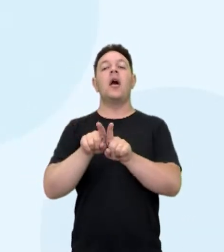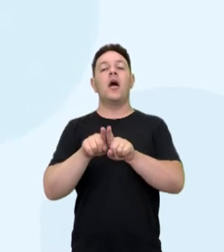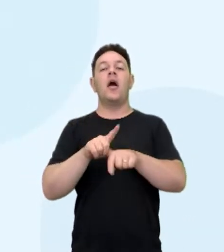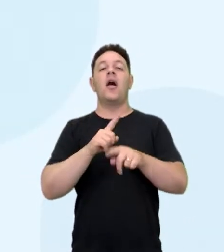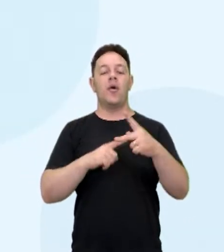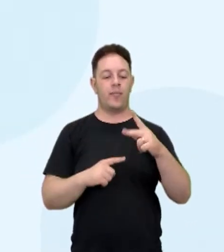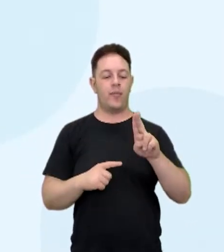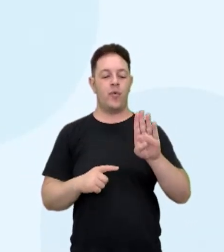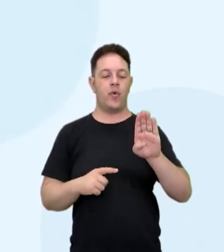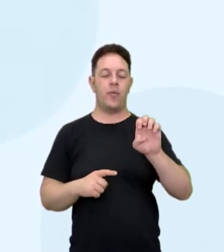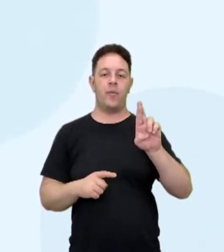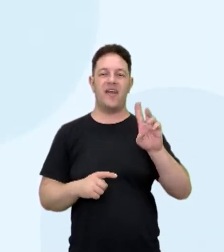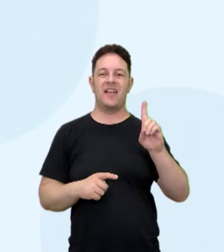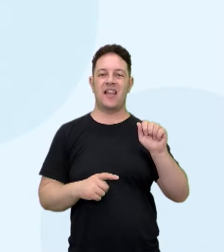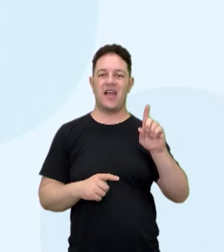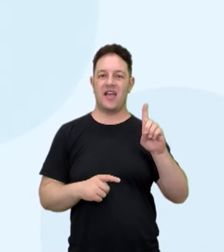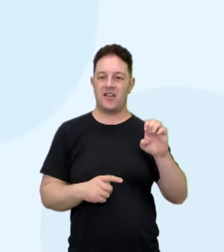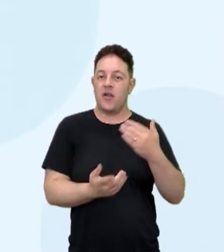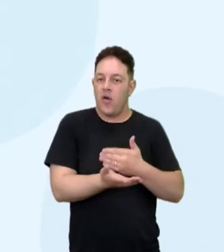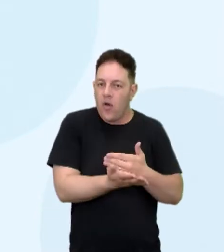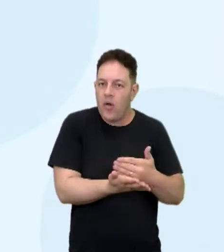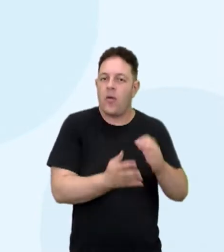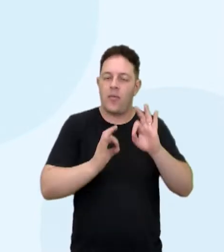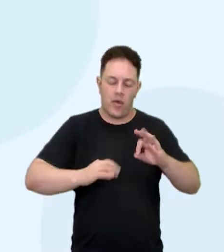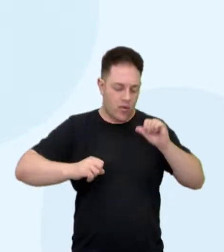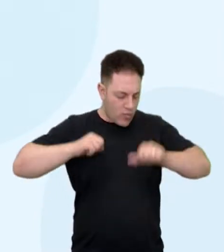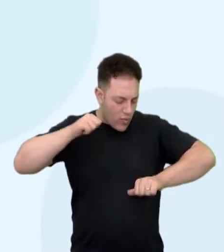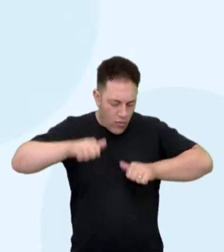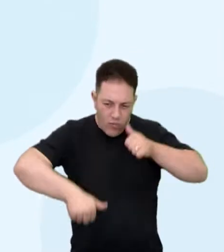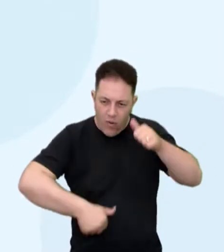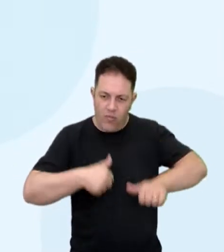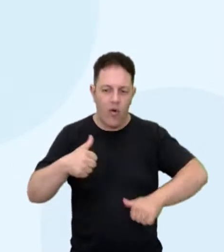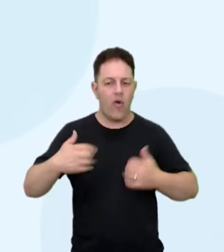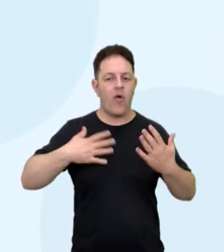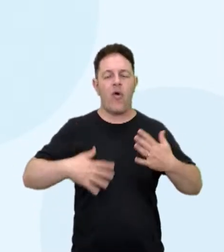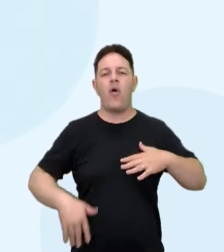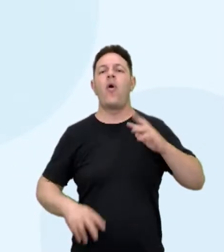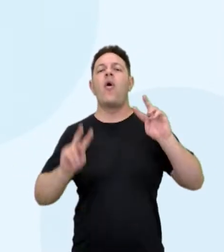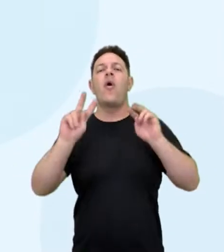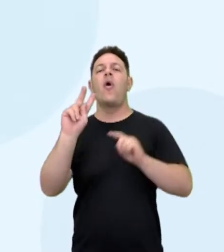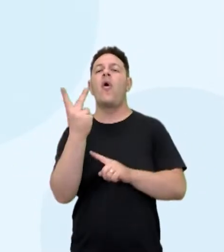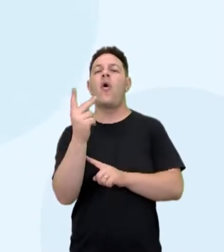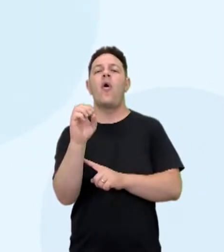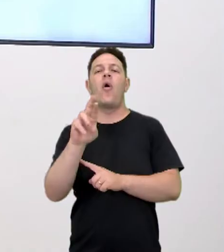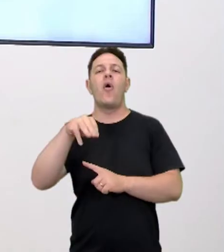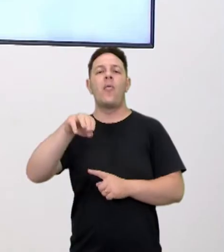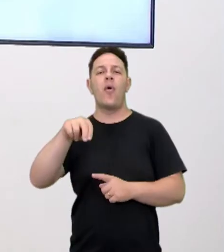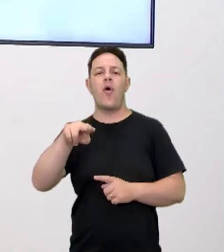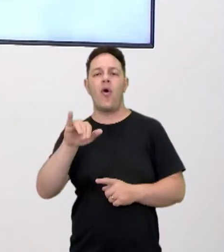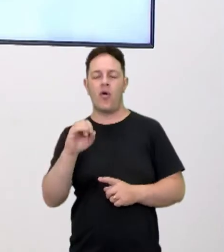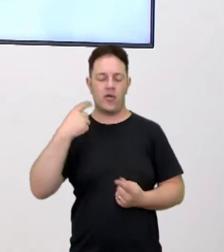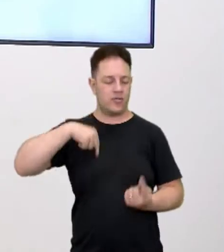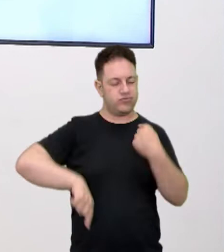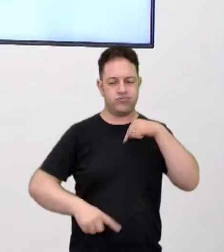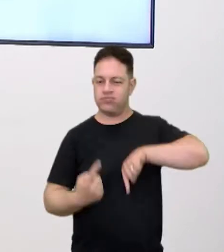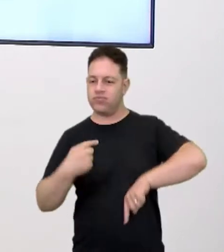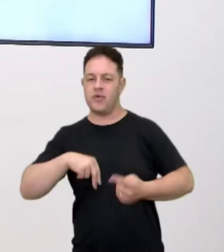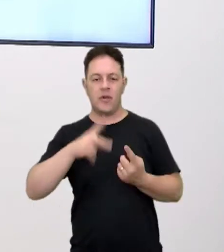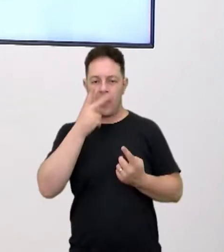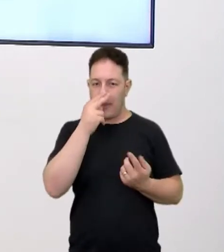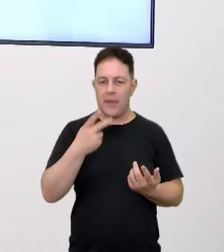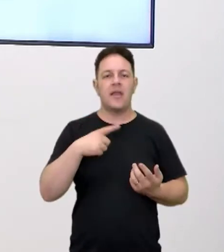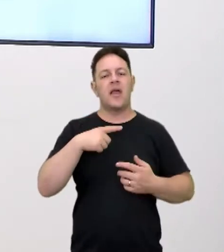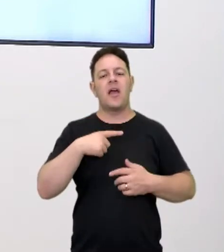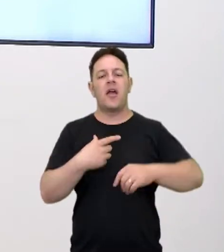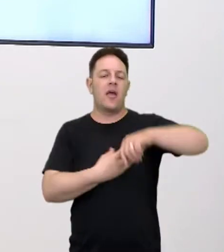adolescência biológica, que é justamente todas as mudanças que a gente tem em relação aos hormônios, como, por exemplo, começa a crescer os